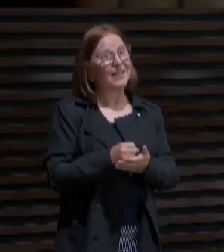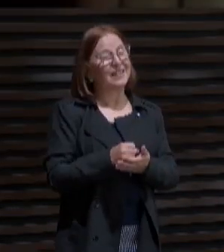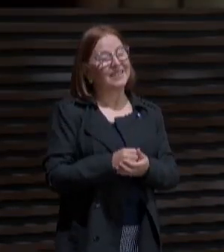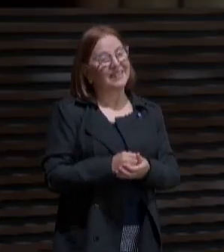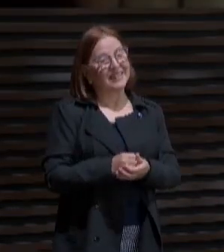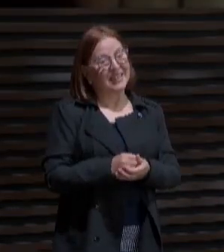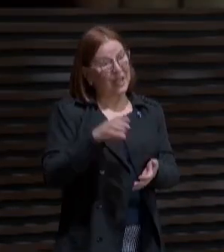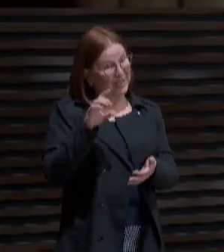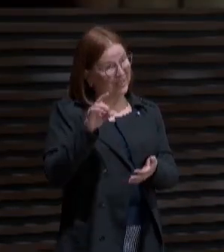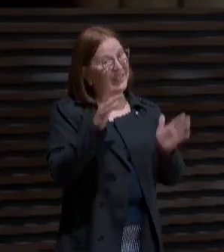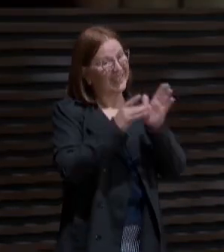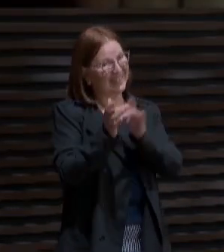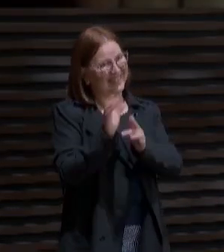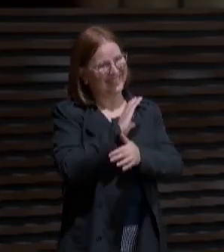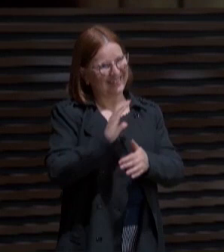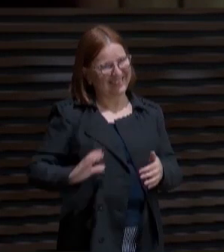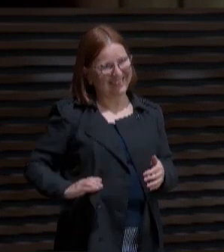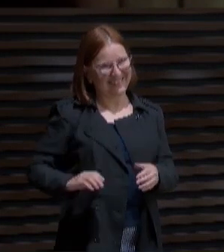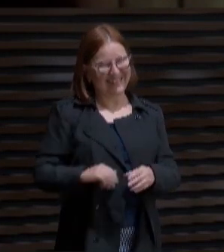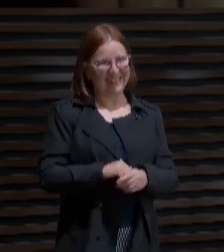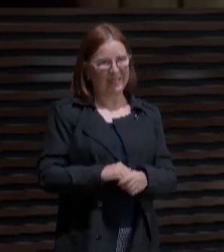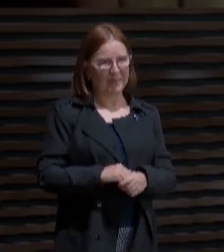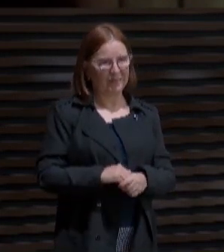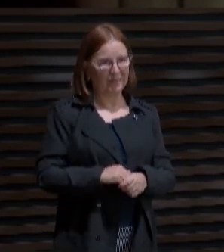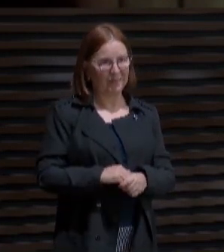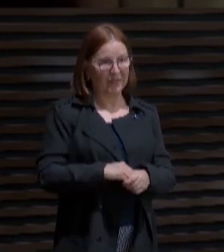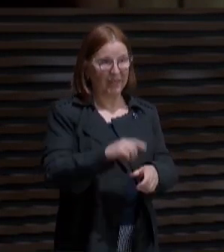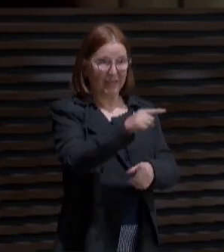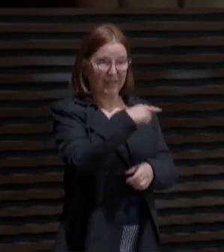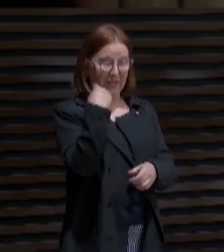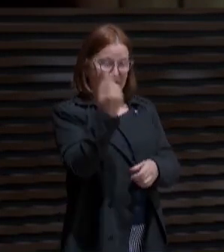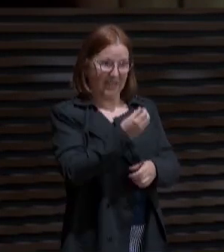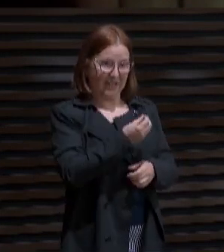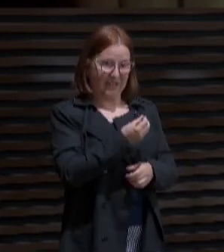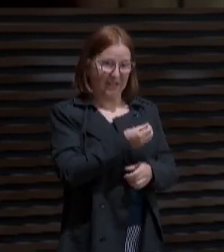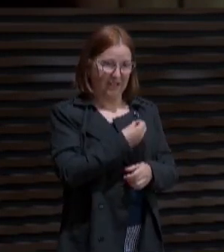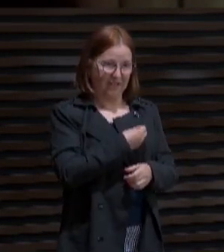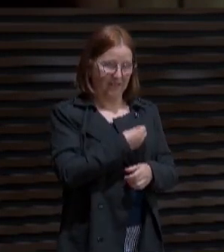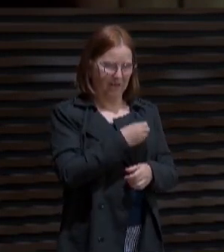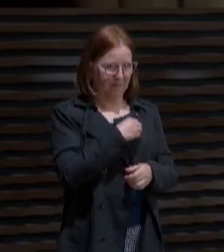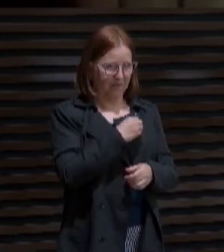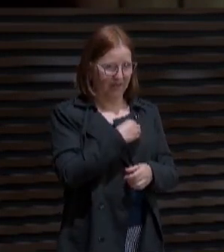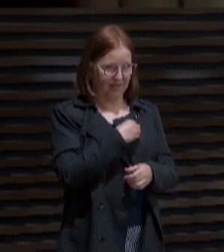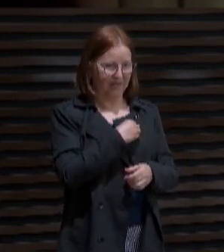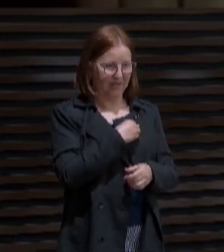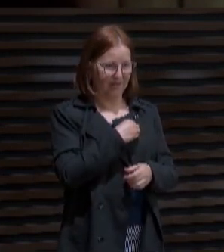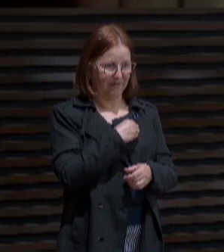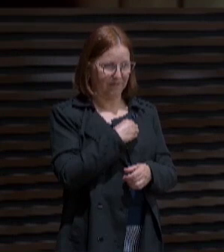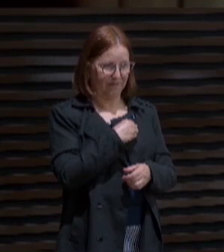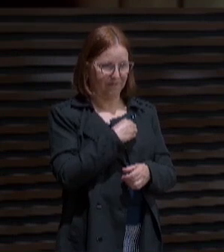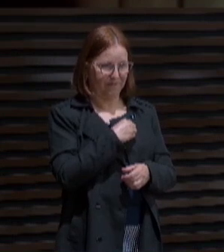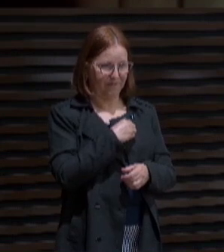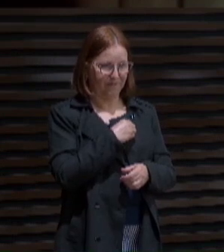É só Jesus Cristo. Nossa vida iníqua foi legalmente imputada a Ele na cruz,